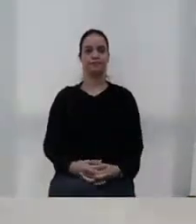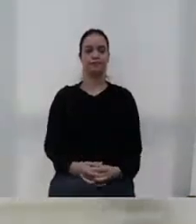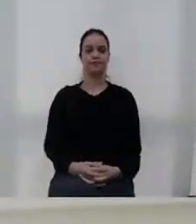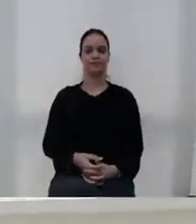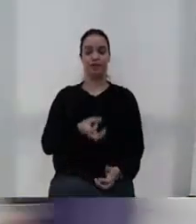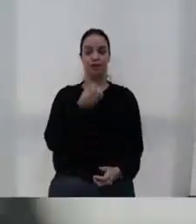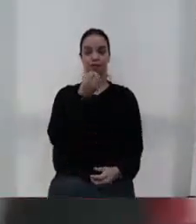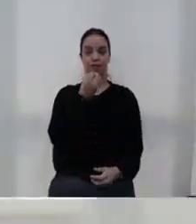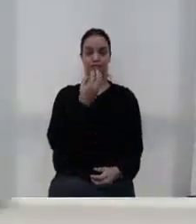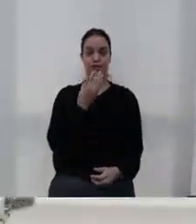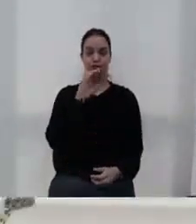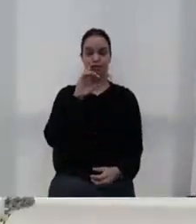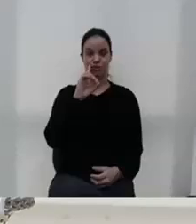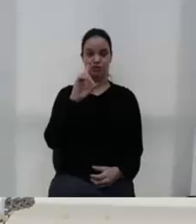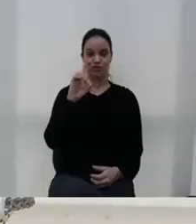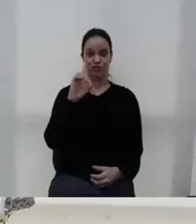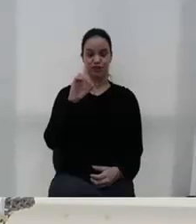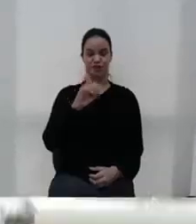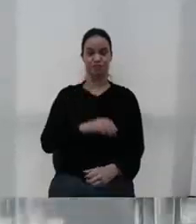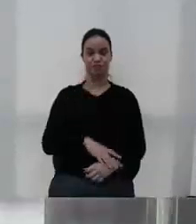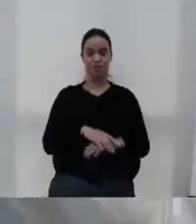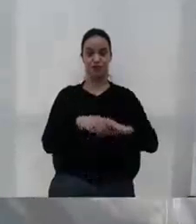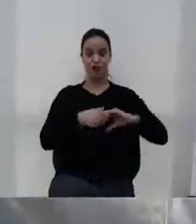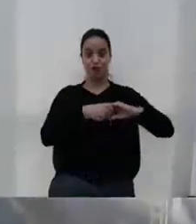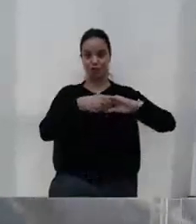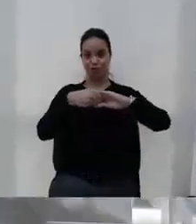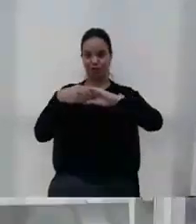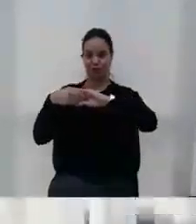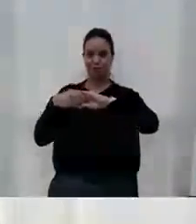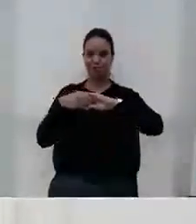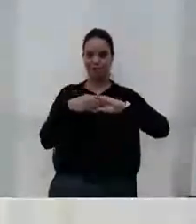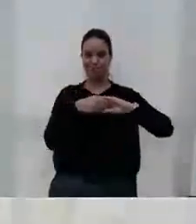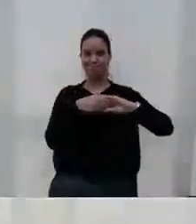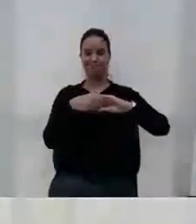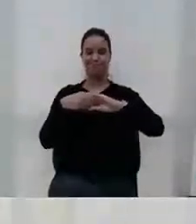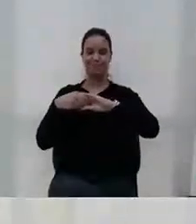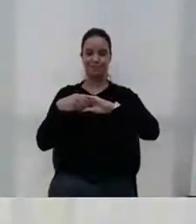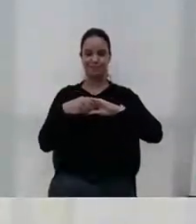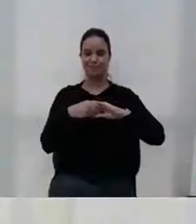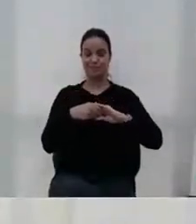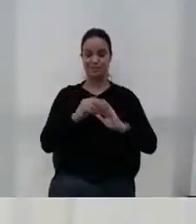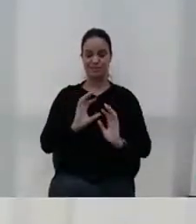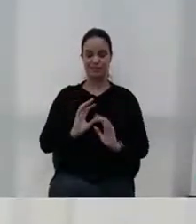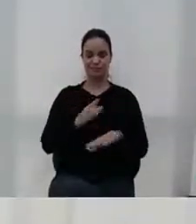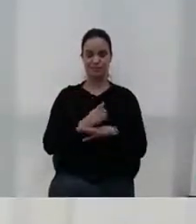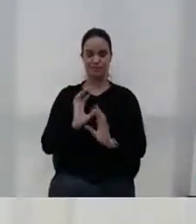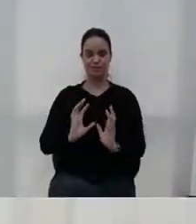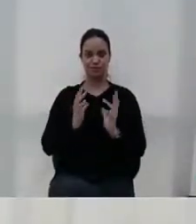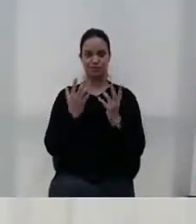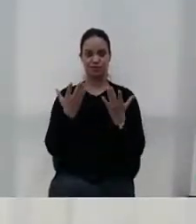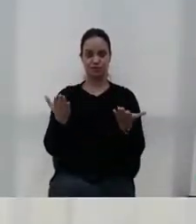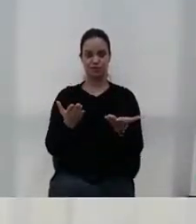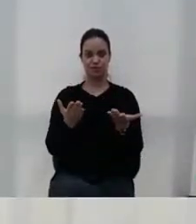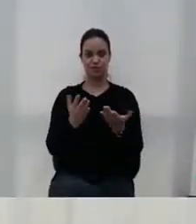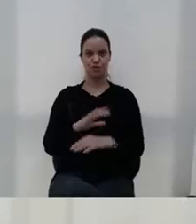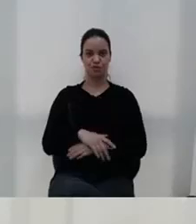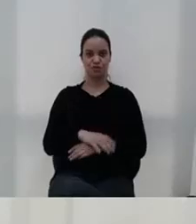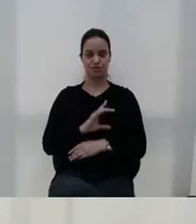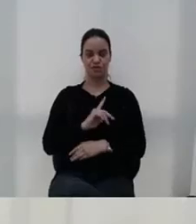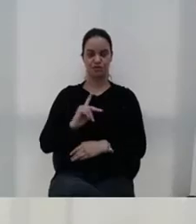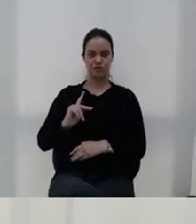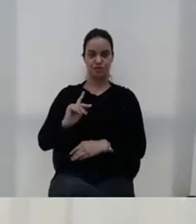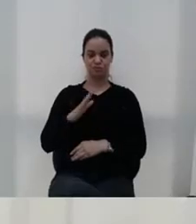Bom dia a todos, cumprimento toda a composição do Conselho Superior e todos os demais presentes, a figura da Defensora Pública